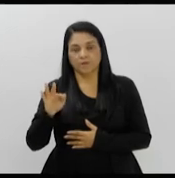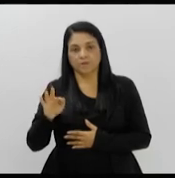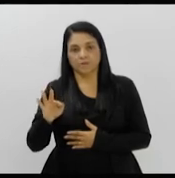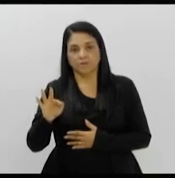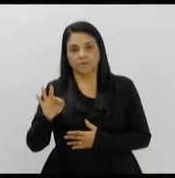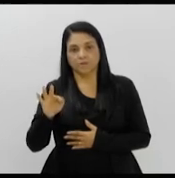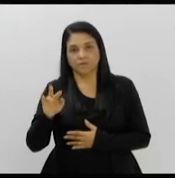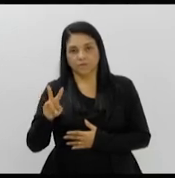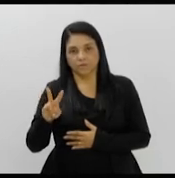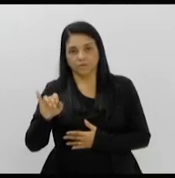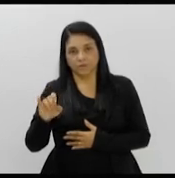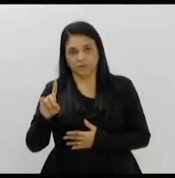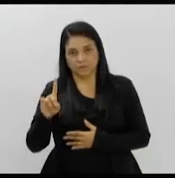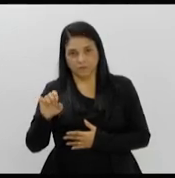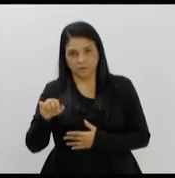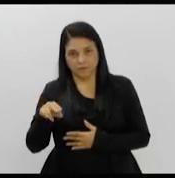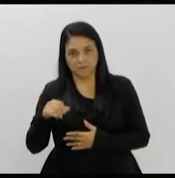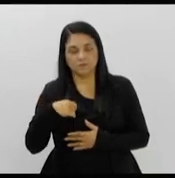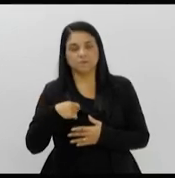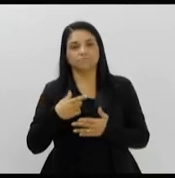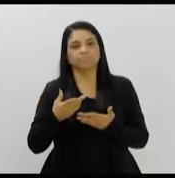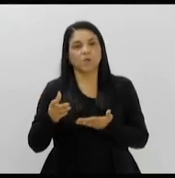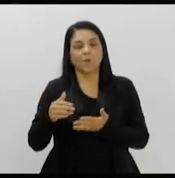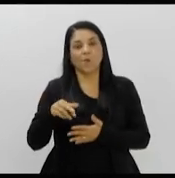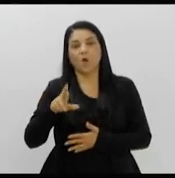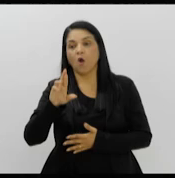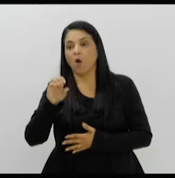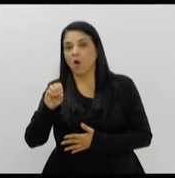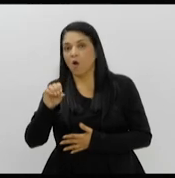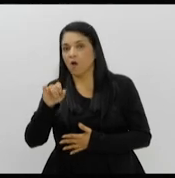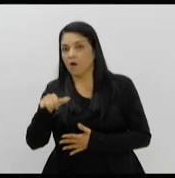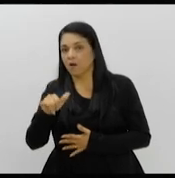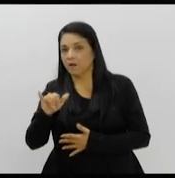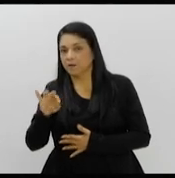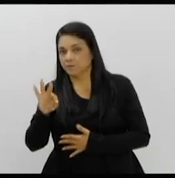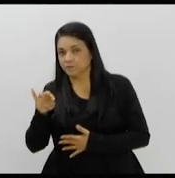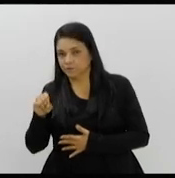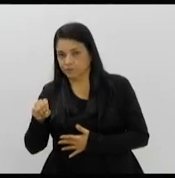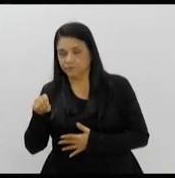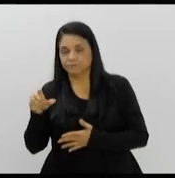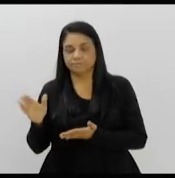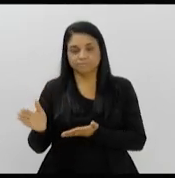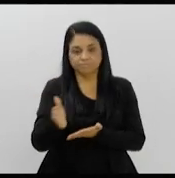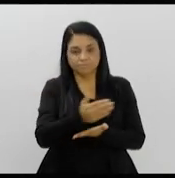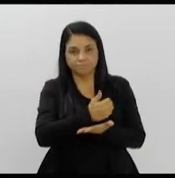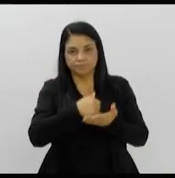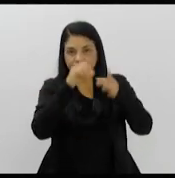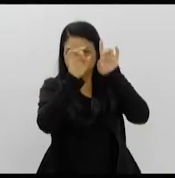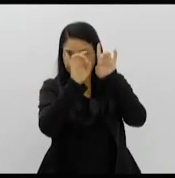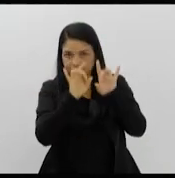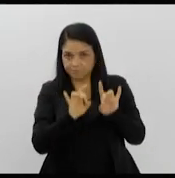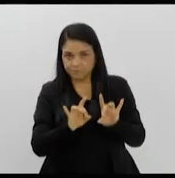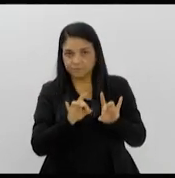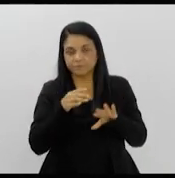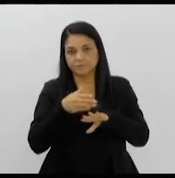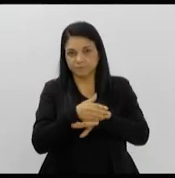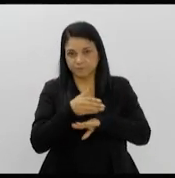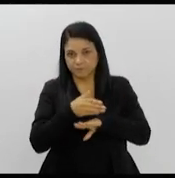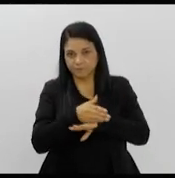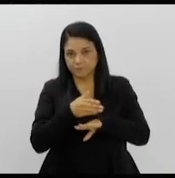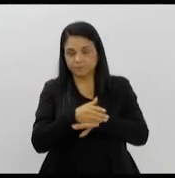especiais sabe bem vossa excelência que do ro participações especiais se tira a parte